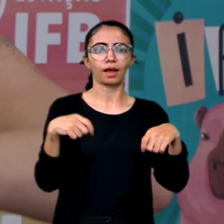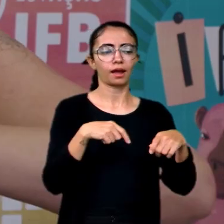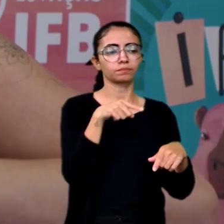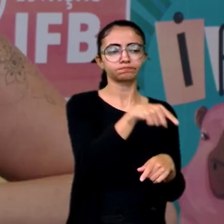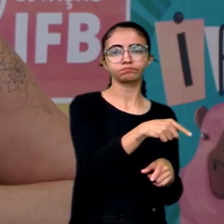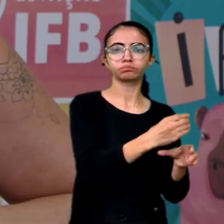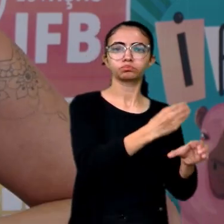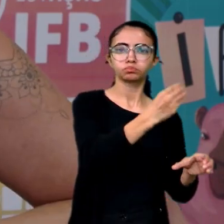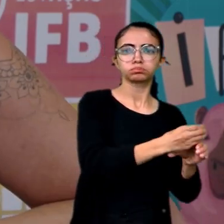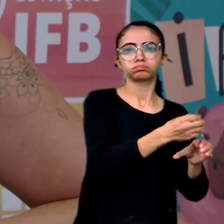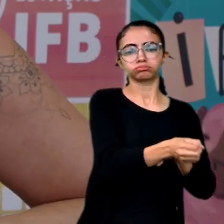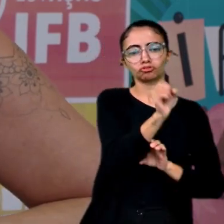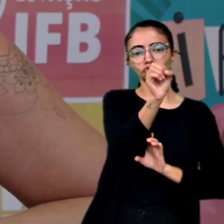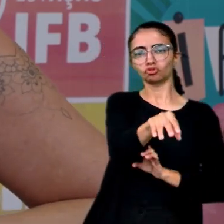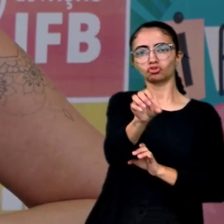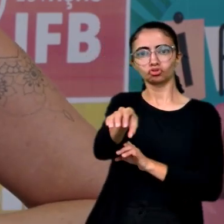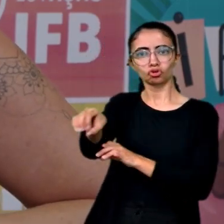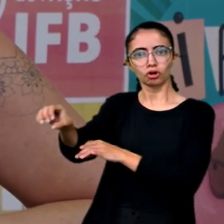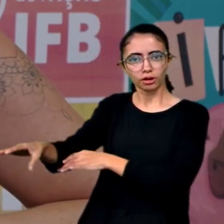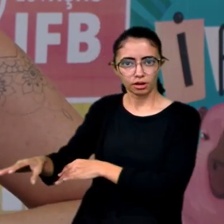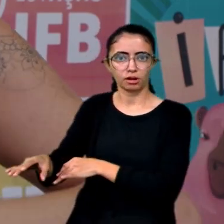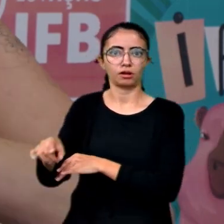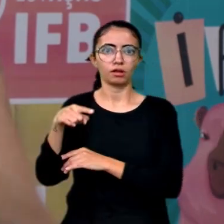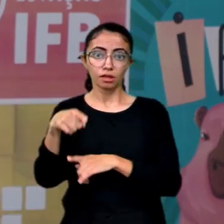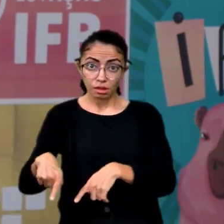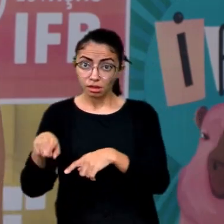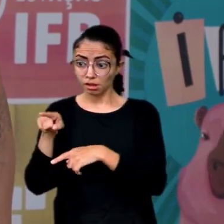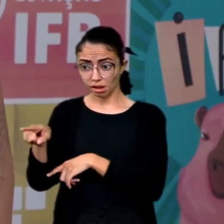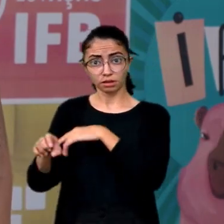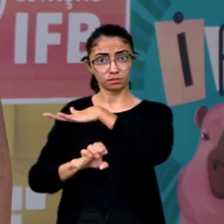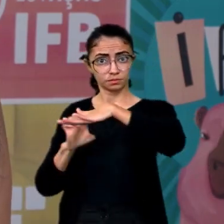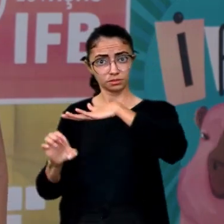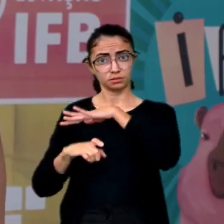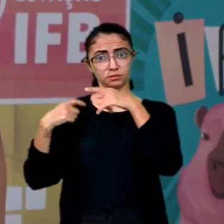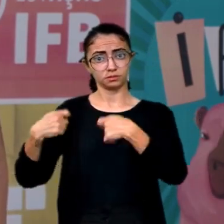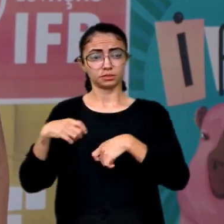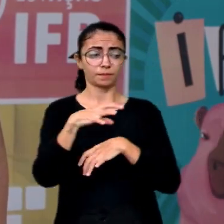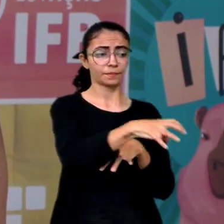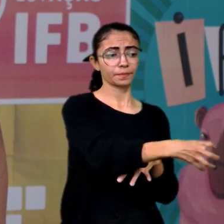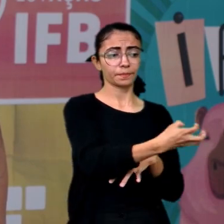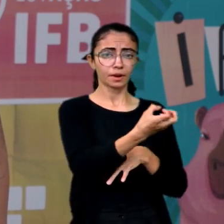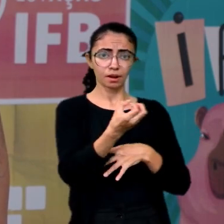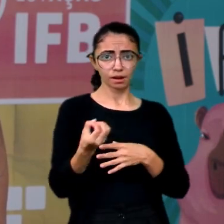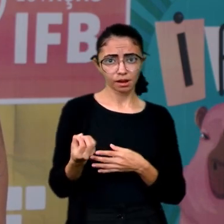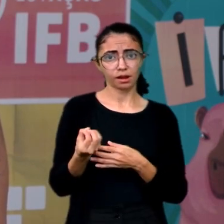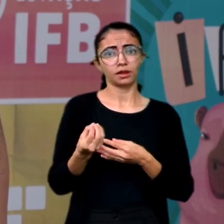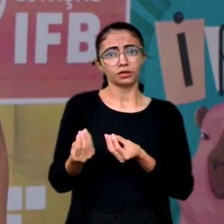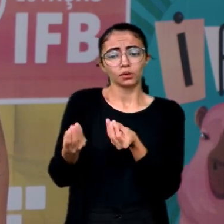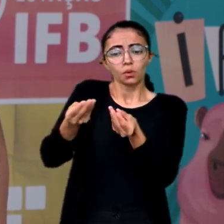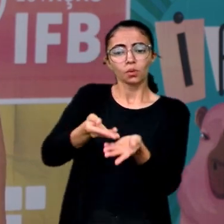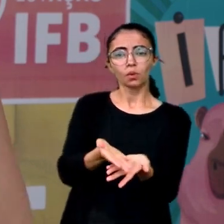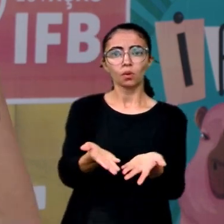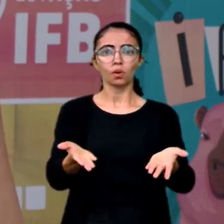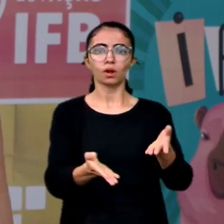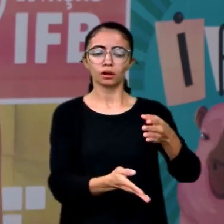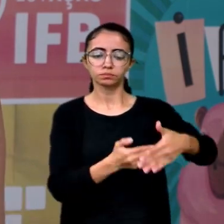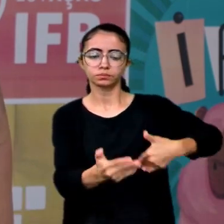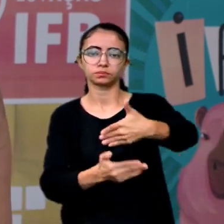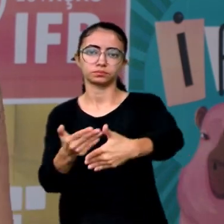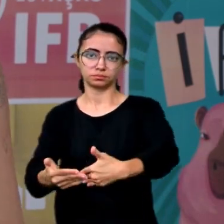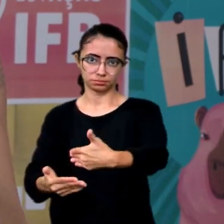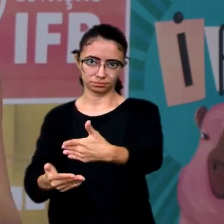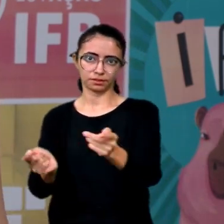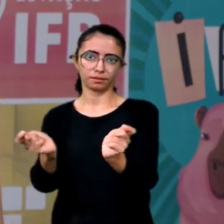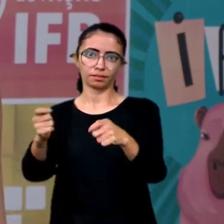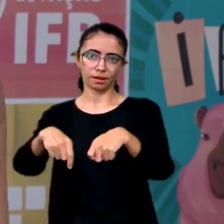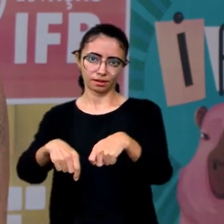novo no ciclo produtivo. Isso é o que diz a lei de logística reversa, né? Então, o pneu, por